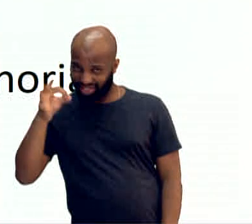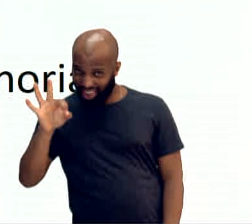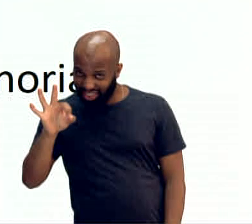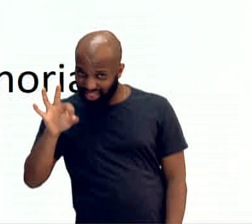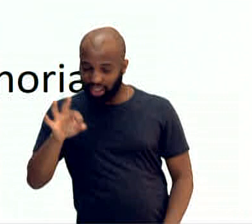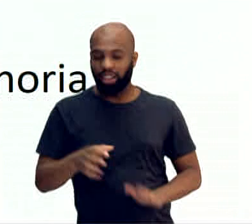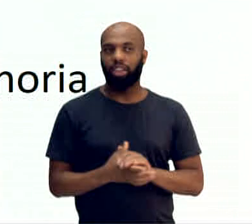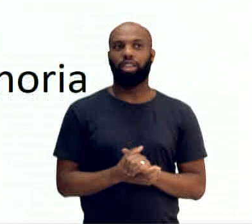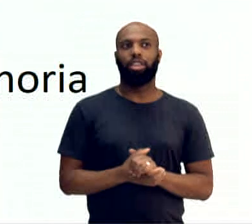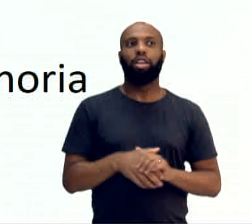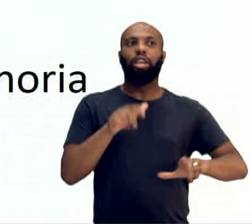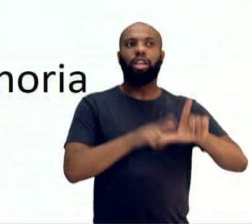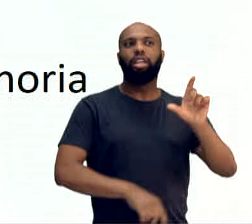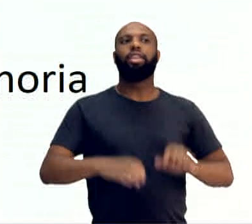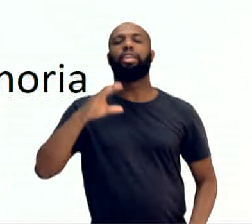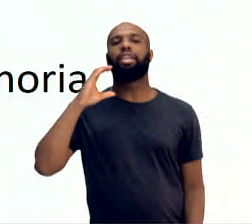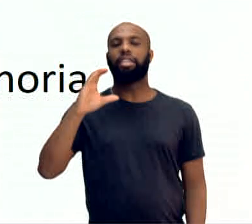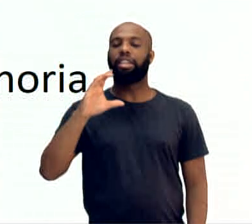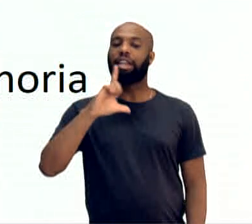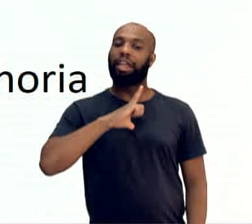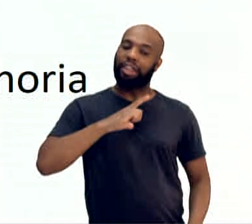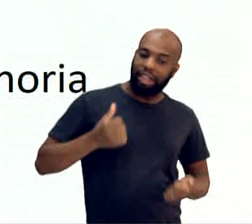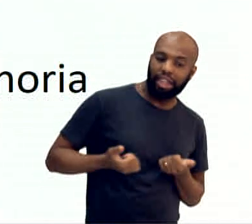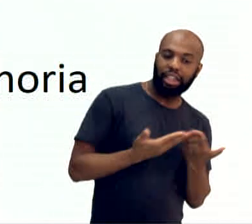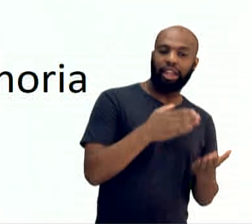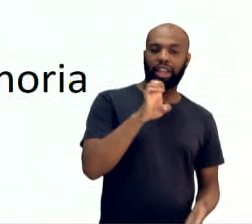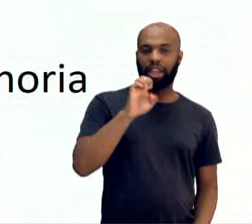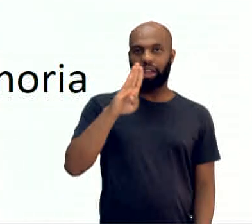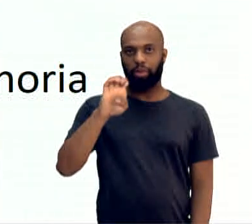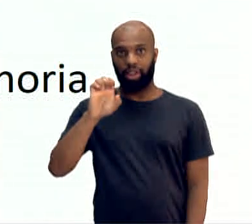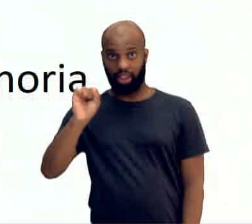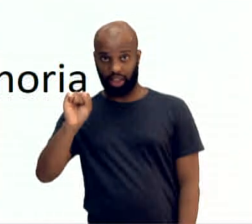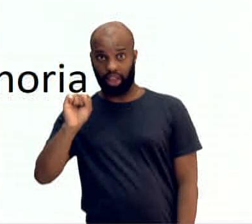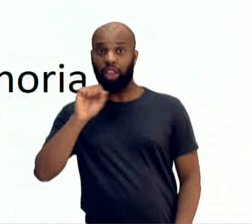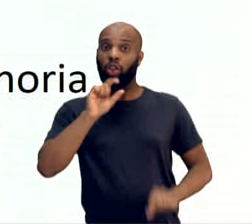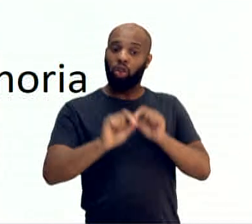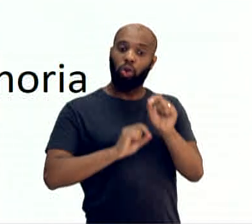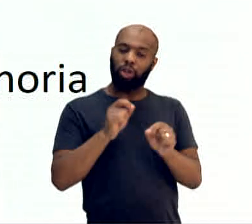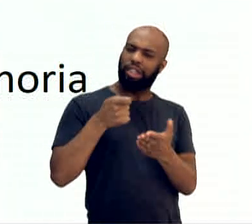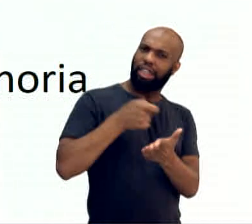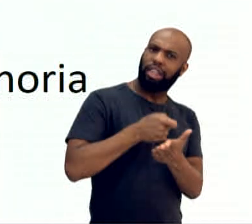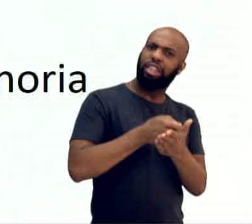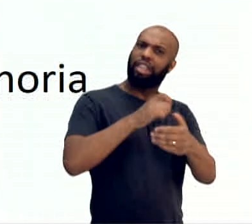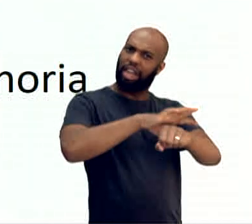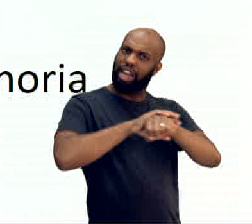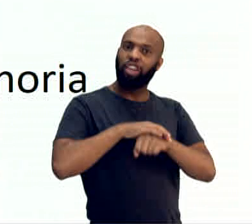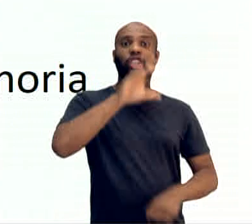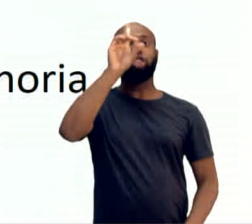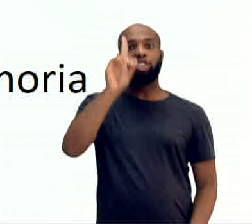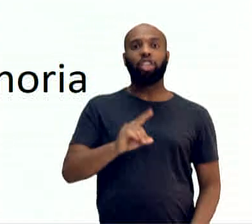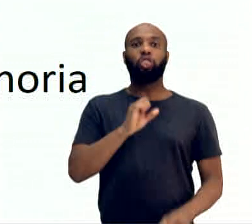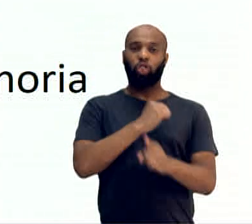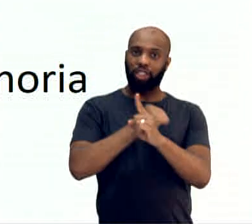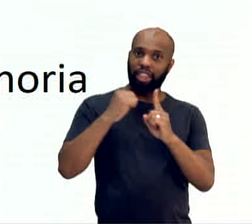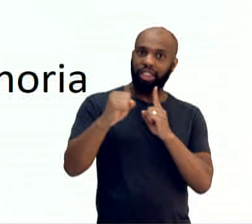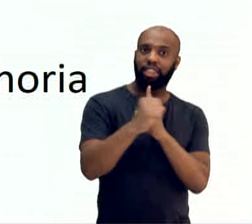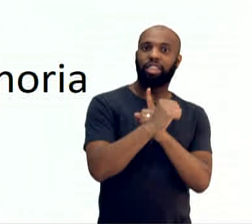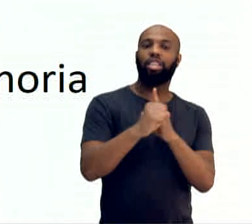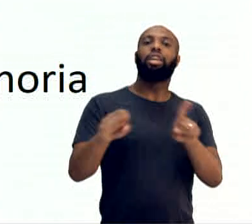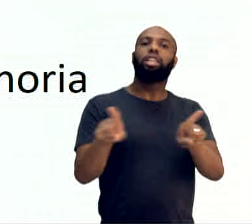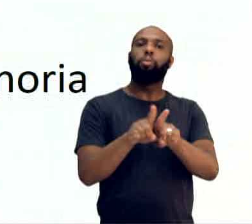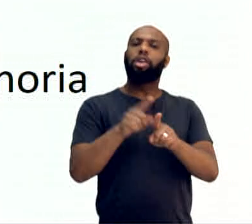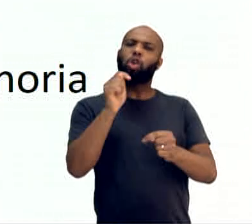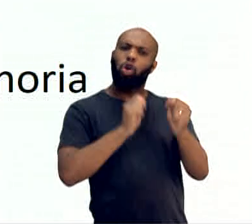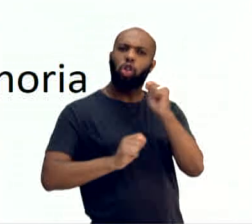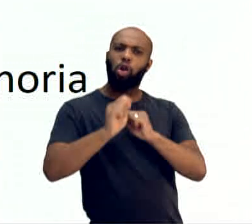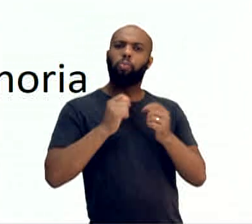Letra C. Atribui-se ao estado do bem-estar o dever de garantir direitos sociais e econômicos a